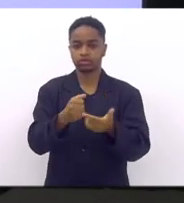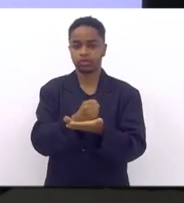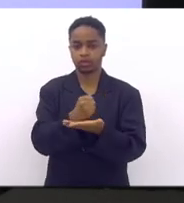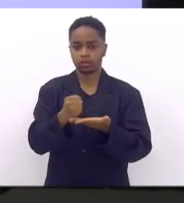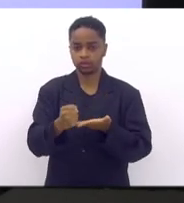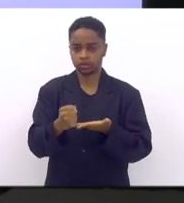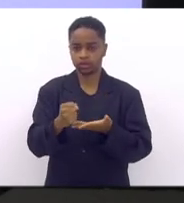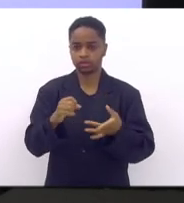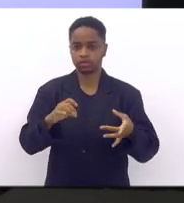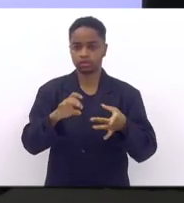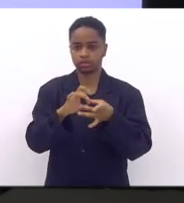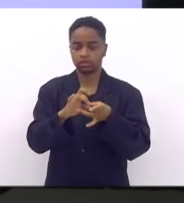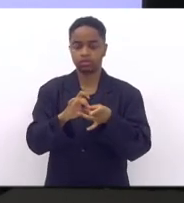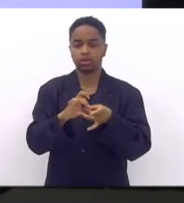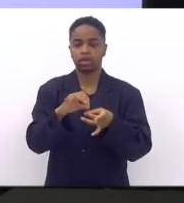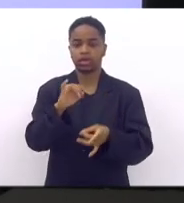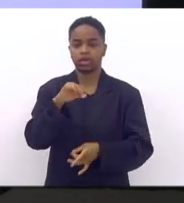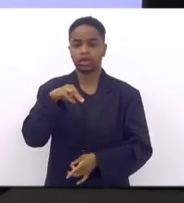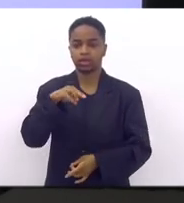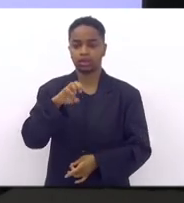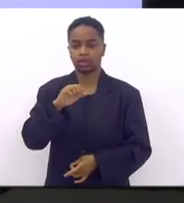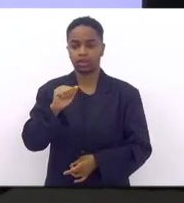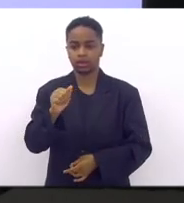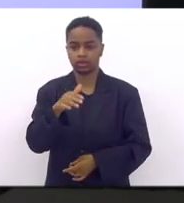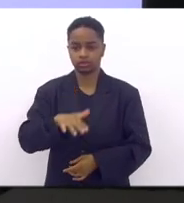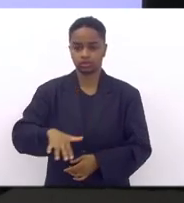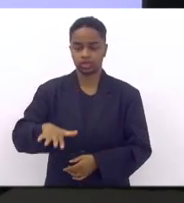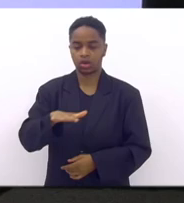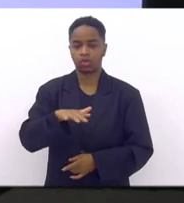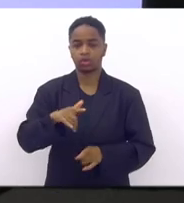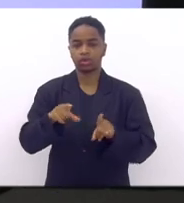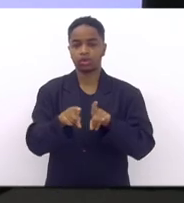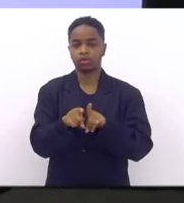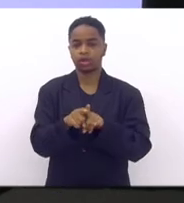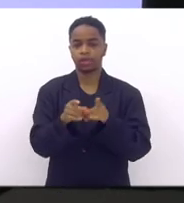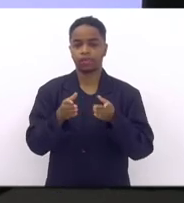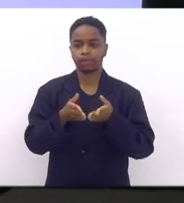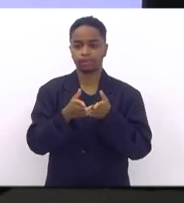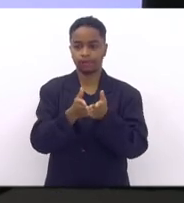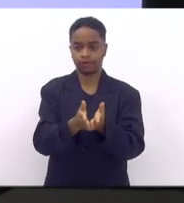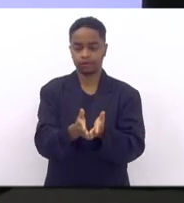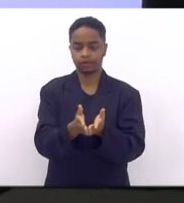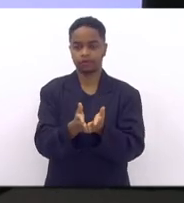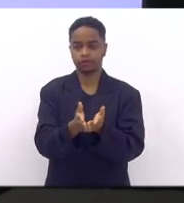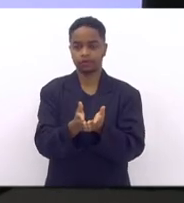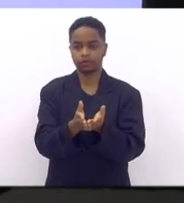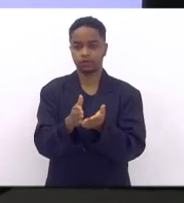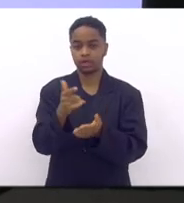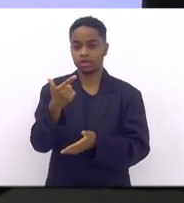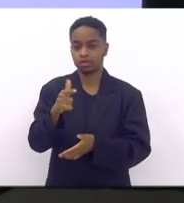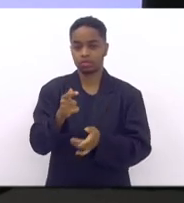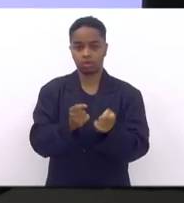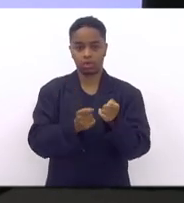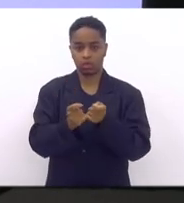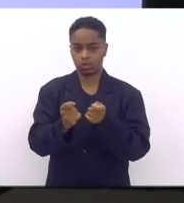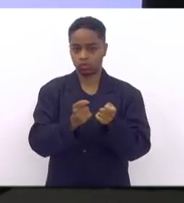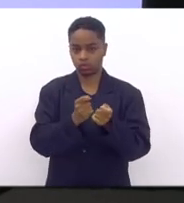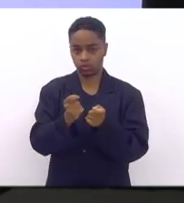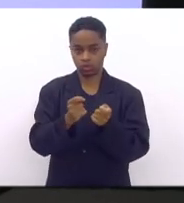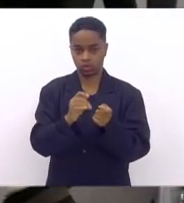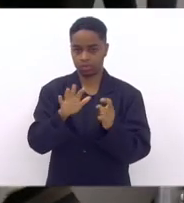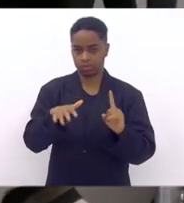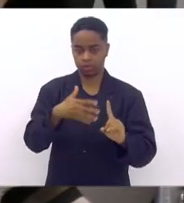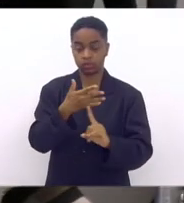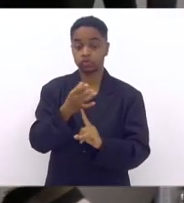dele licenciada pelo Inea em geral né o navio nesse caso ele não tem nenhum Controle Ambiental é de